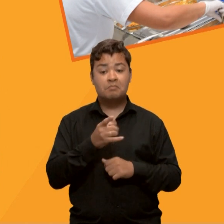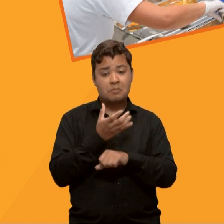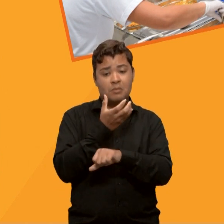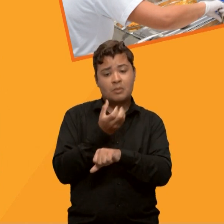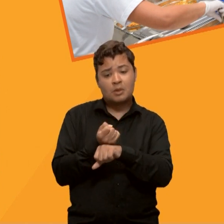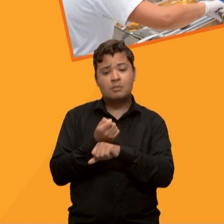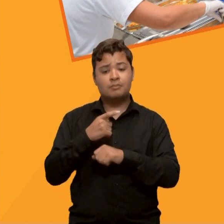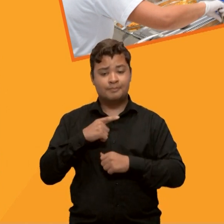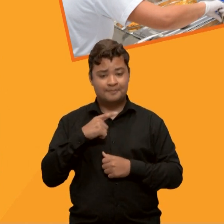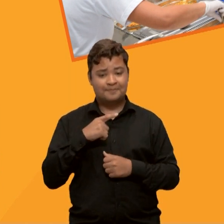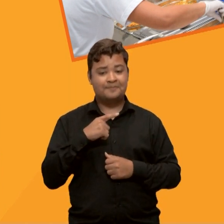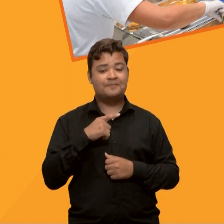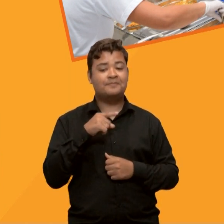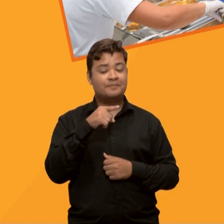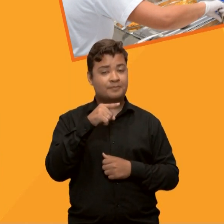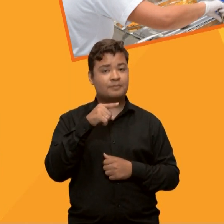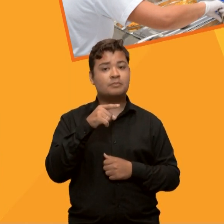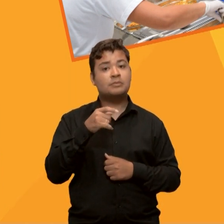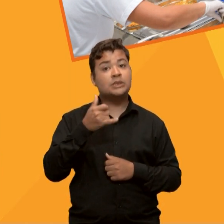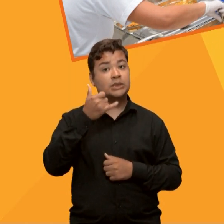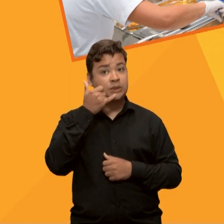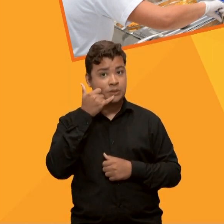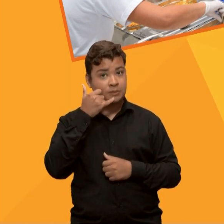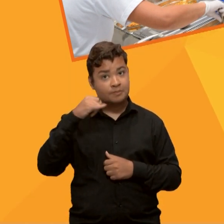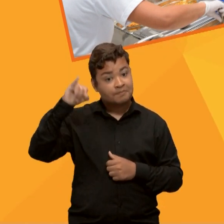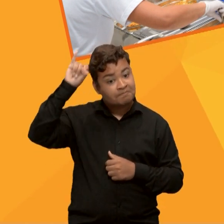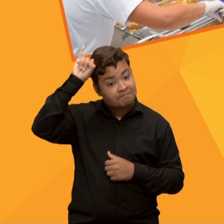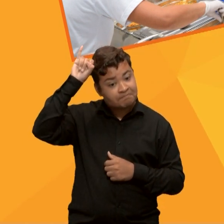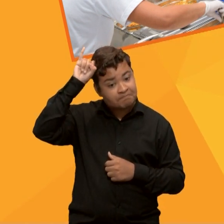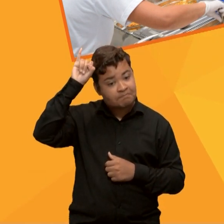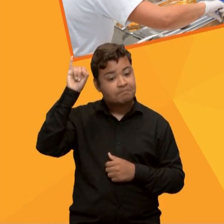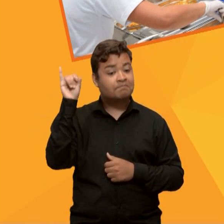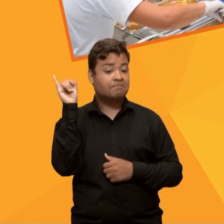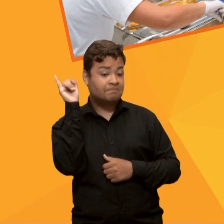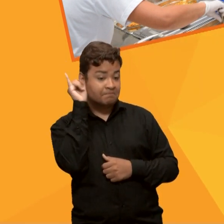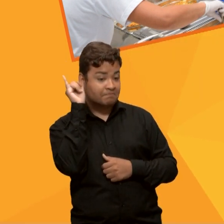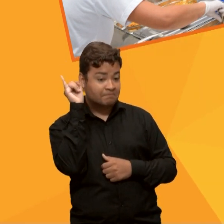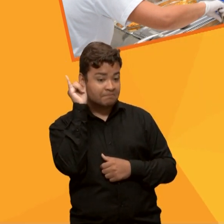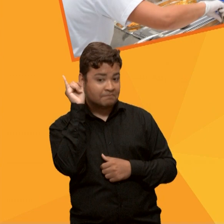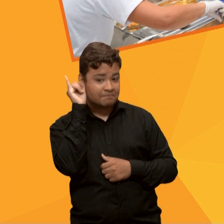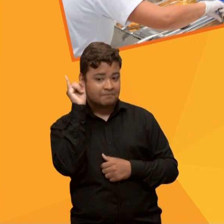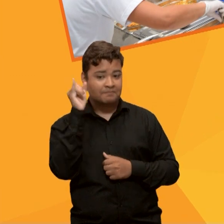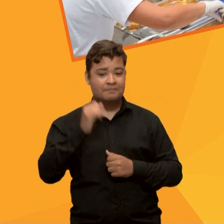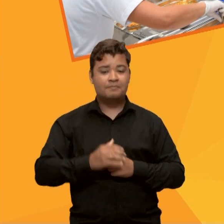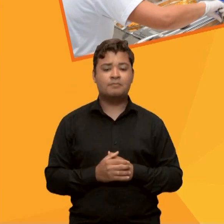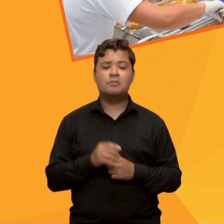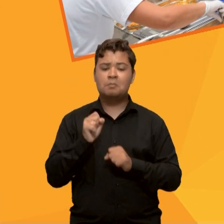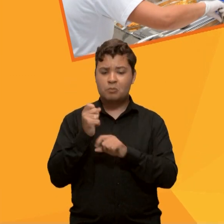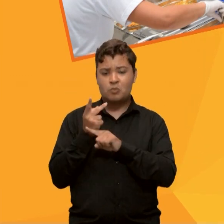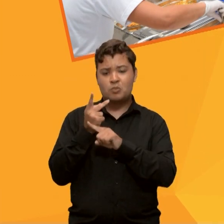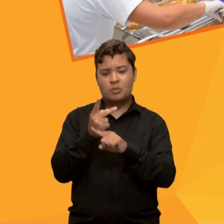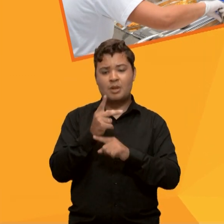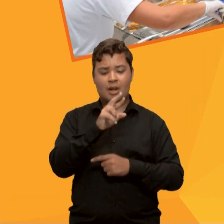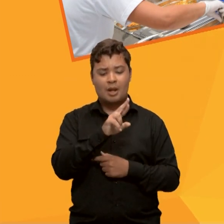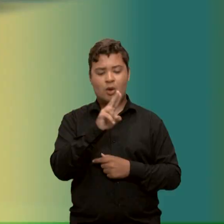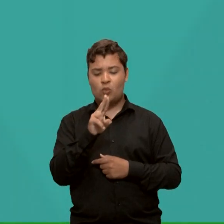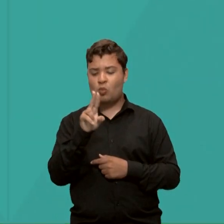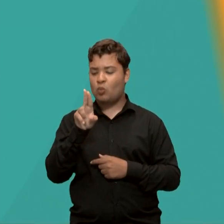meio das lojas de aplicativo tanto em aparelhos que utilizam o sistema iOS quanto os que usam Android. É só procurar por